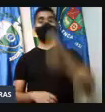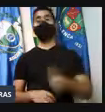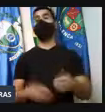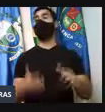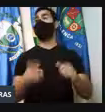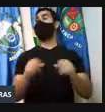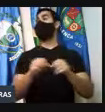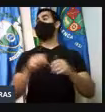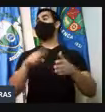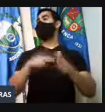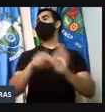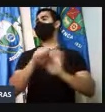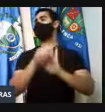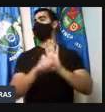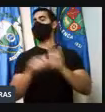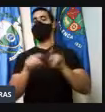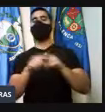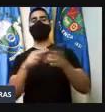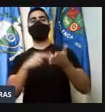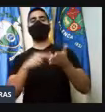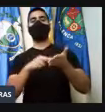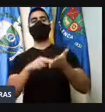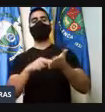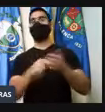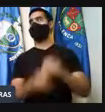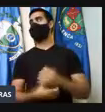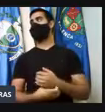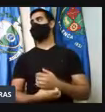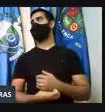à leitura dos ofícios e correspondência.